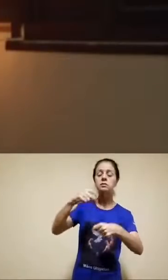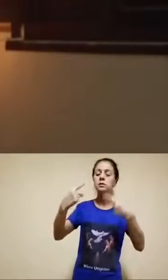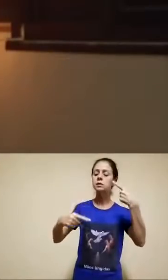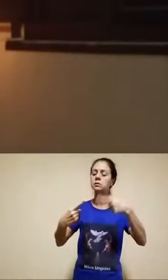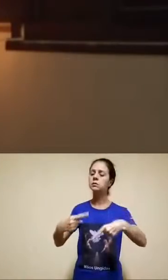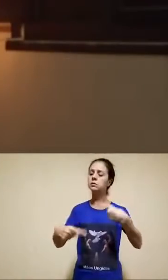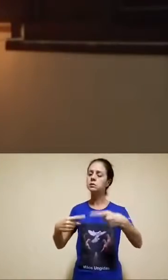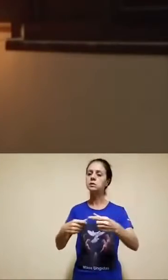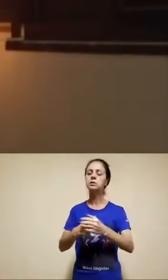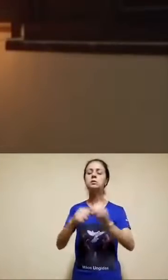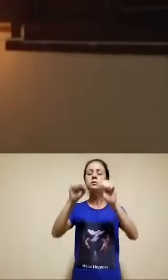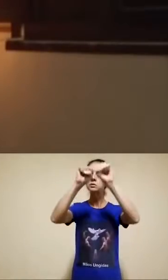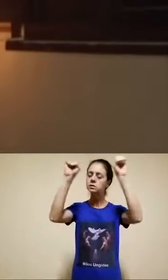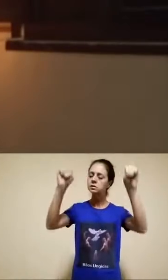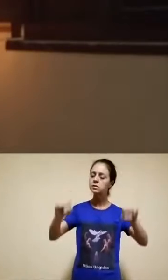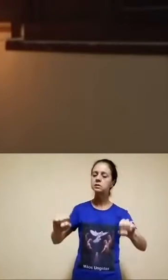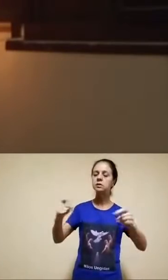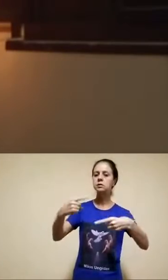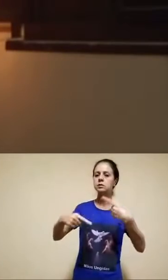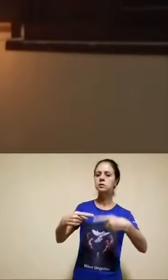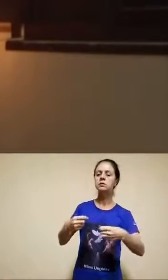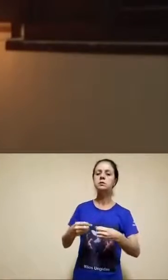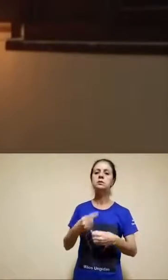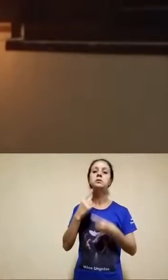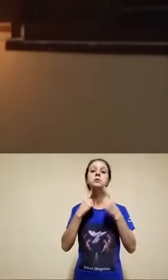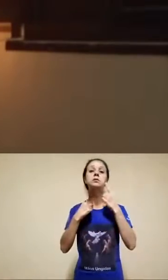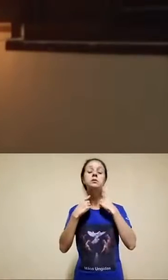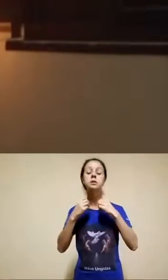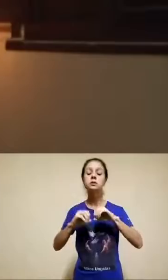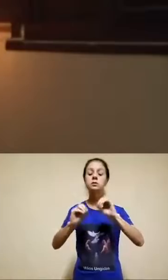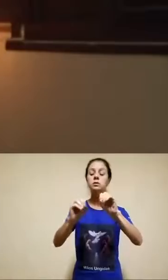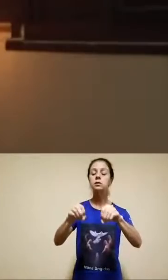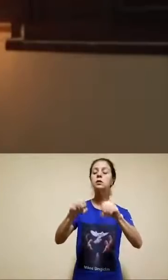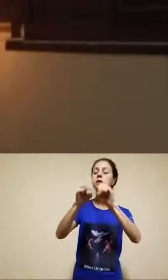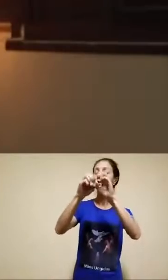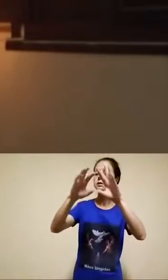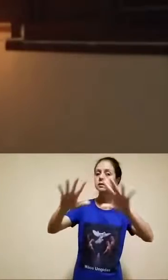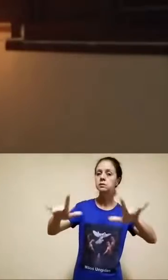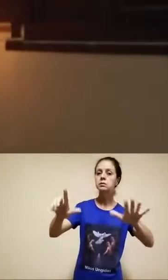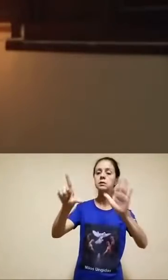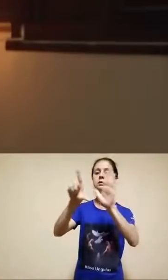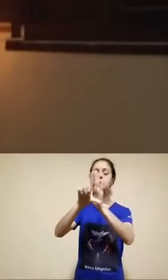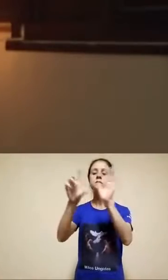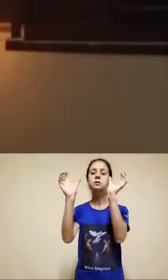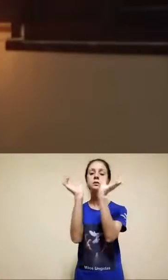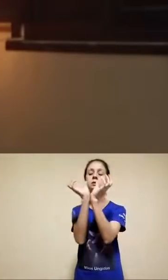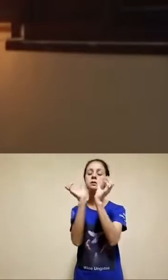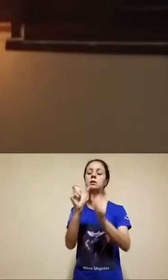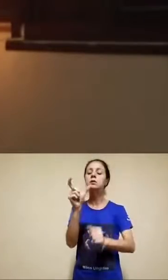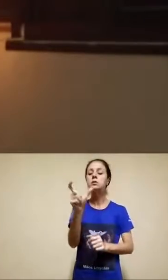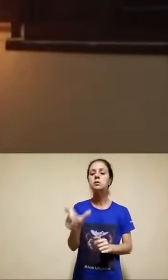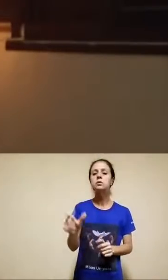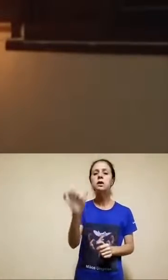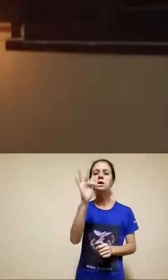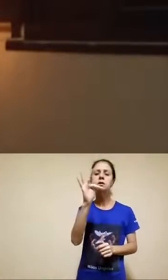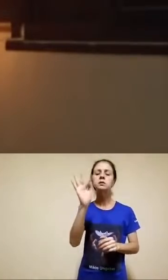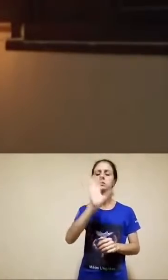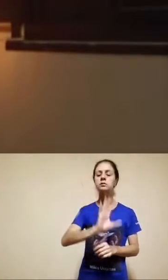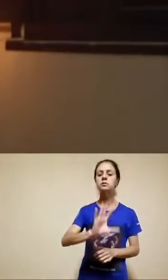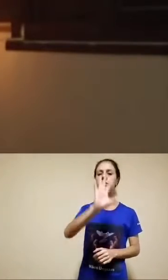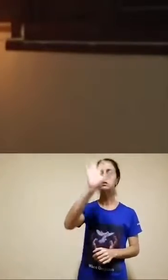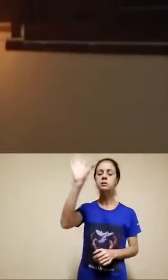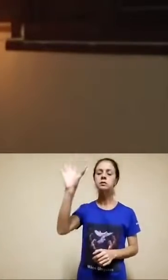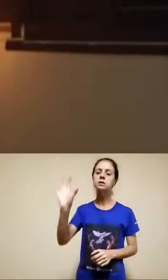Pretende colocar na Assembleia Legislativa, na Câmara Federal, no